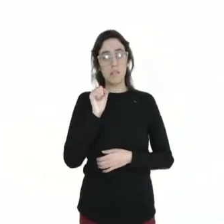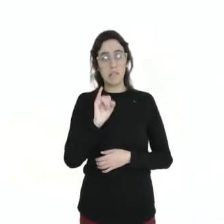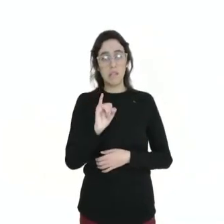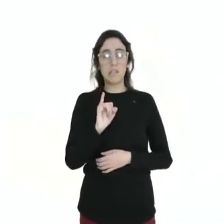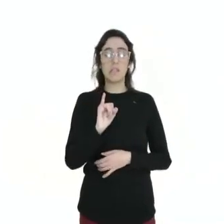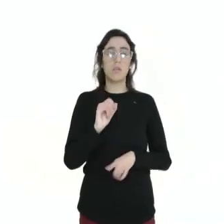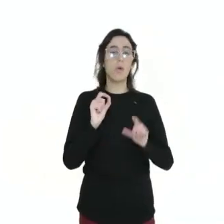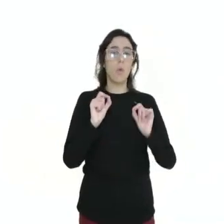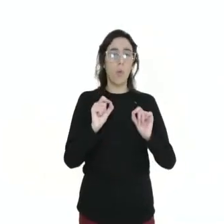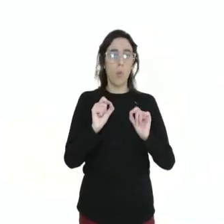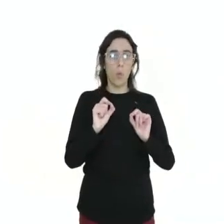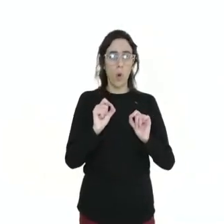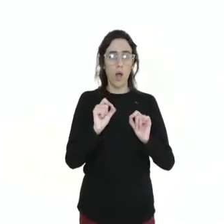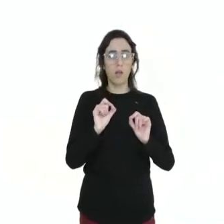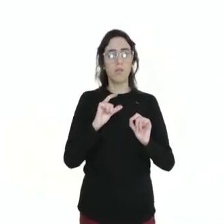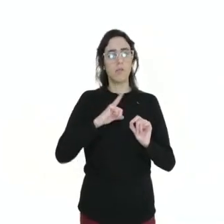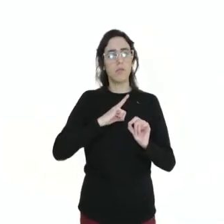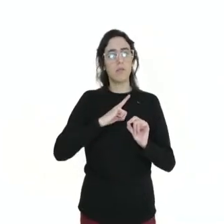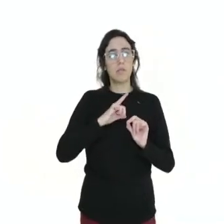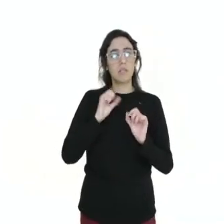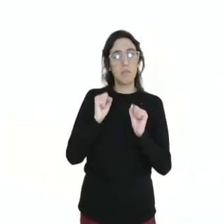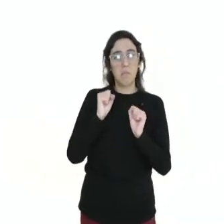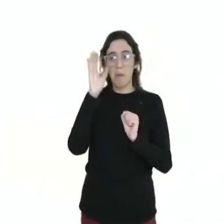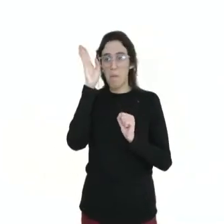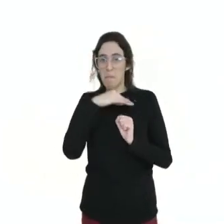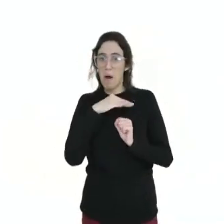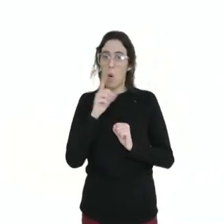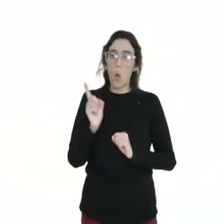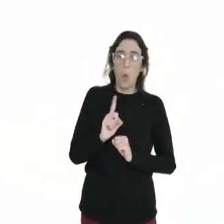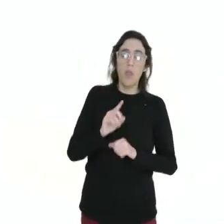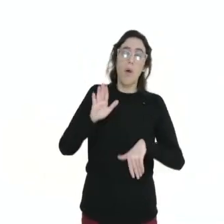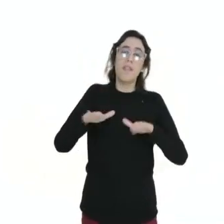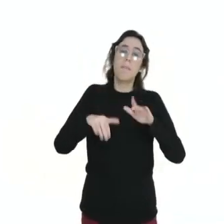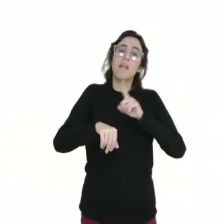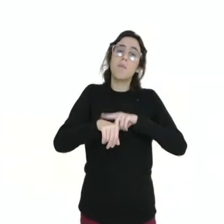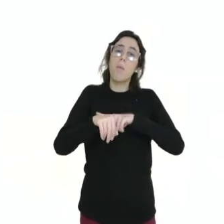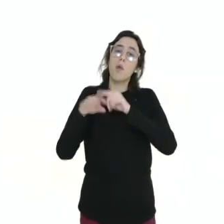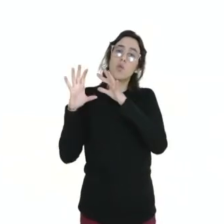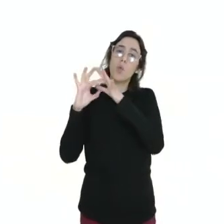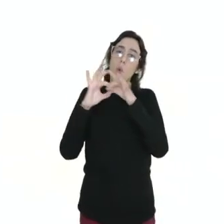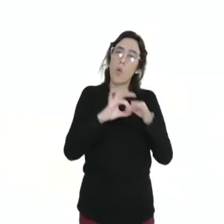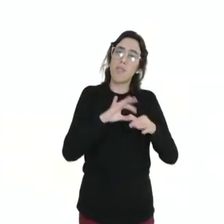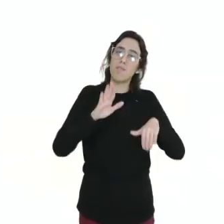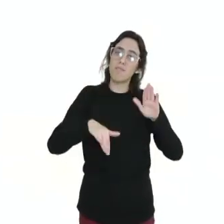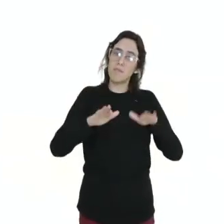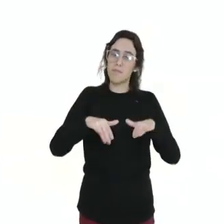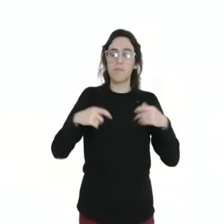disso segundo a necessidade. Então aí ele vai defender